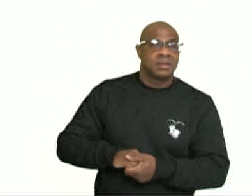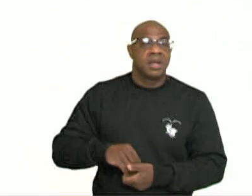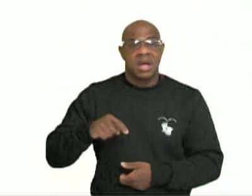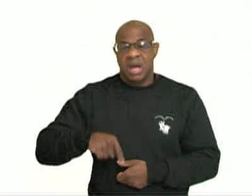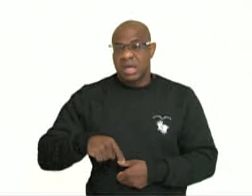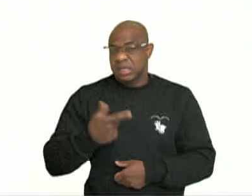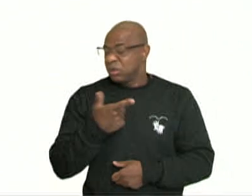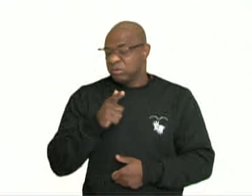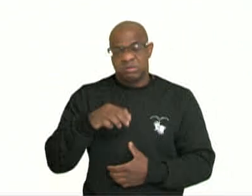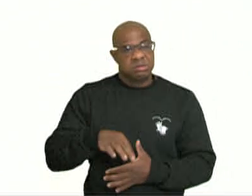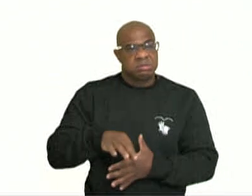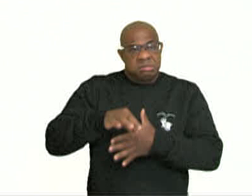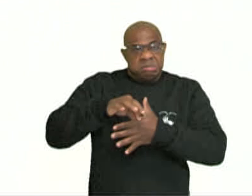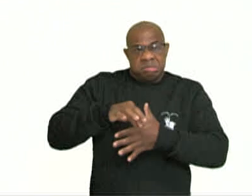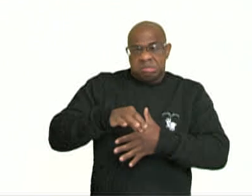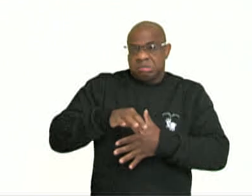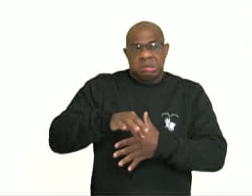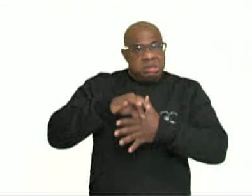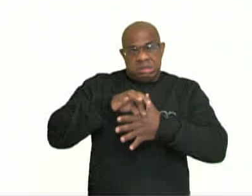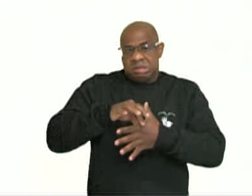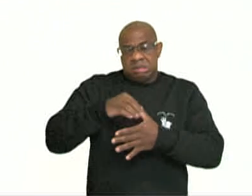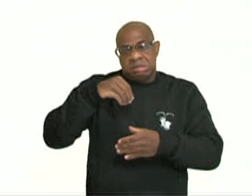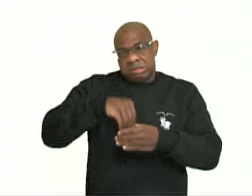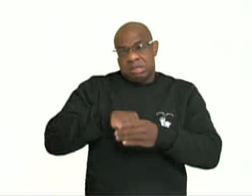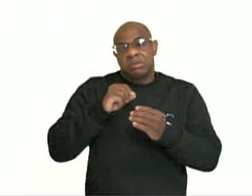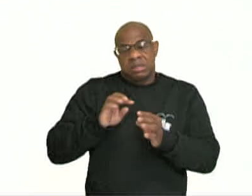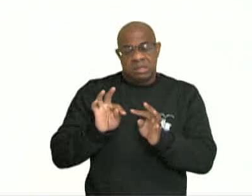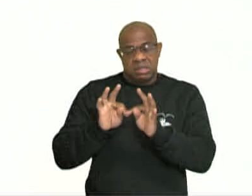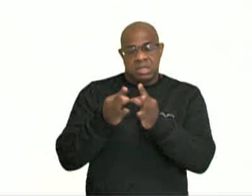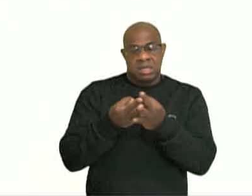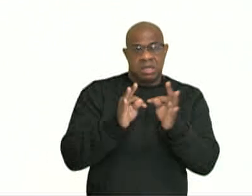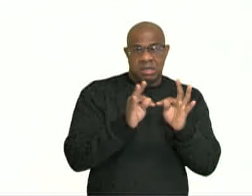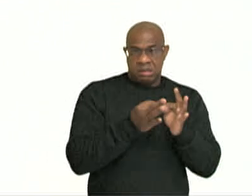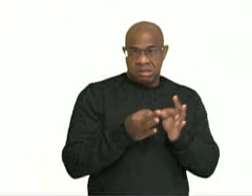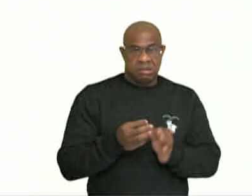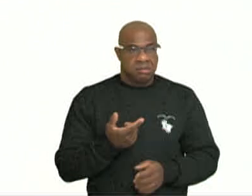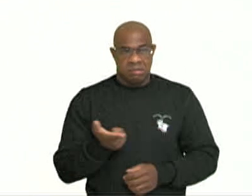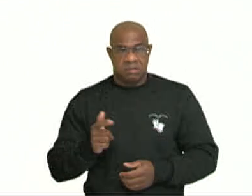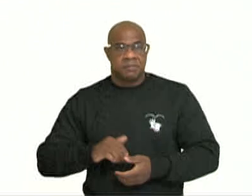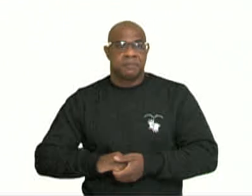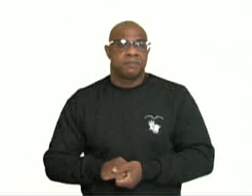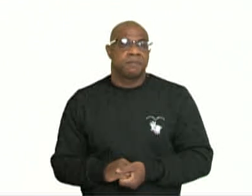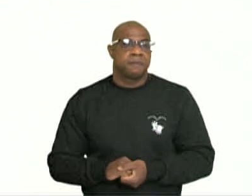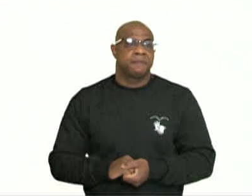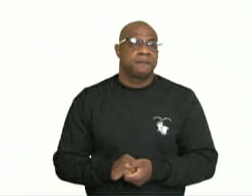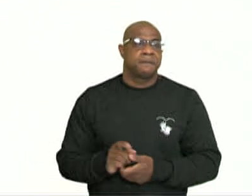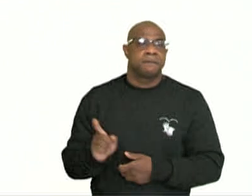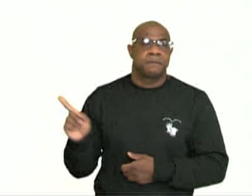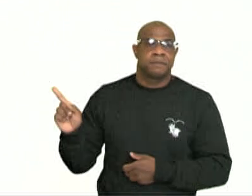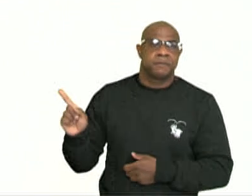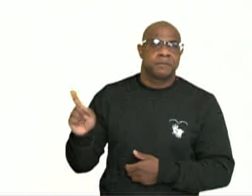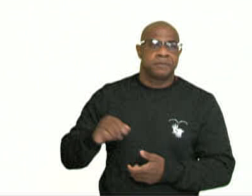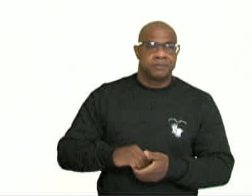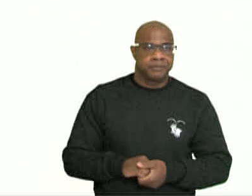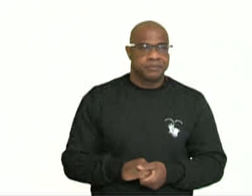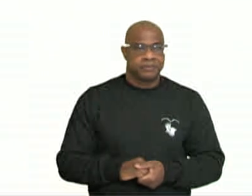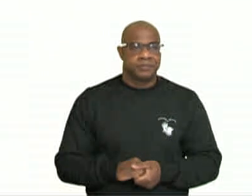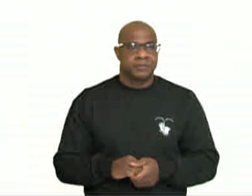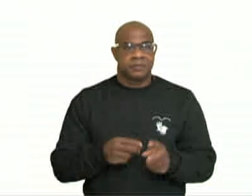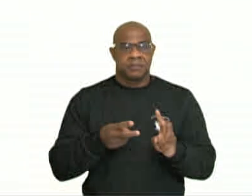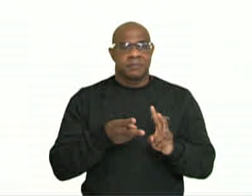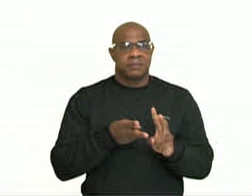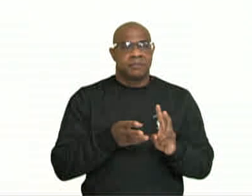chefe político dentro da tribo. Aqui é o cacique Raoni, destaque atual na luta pelos direitos indígenas do